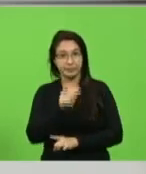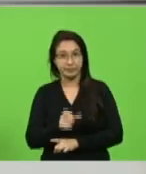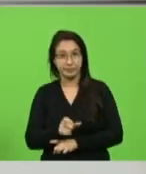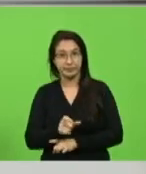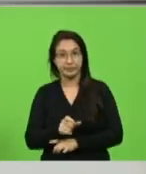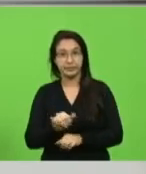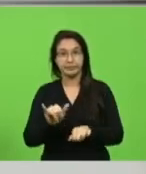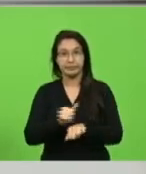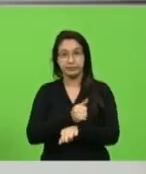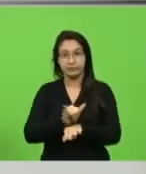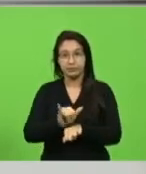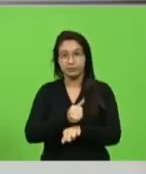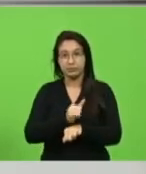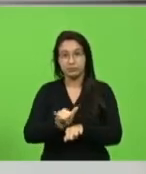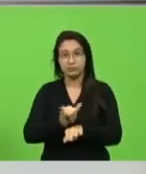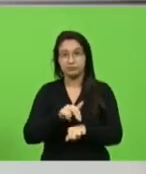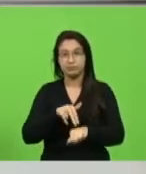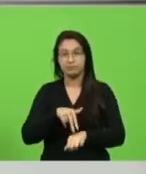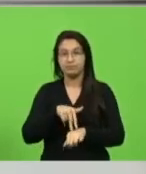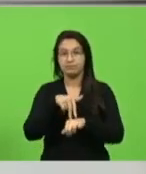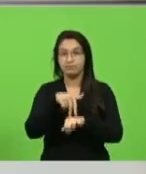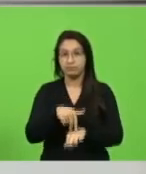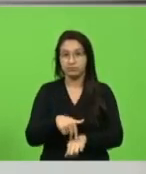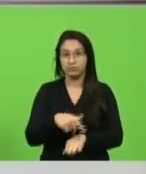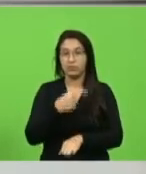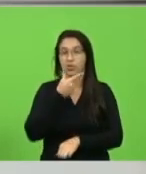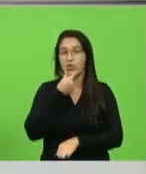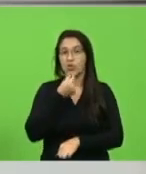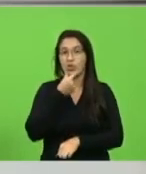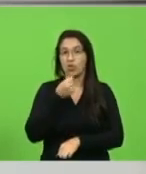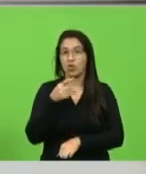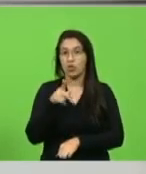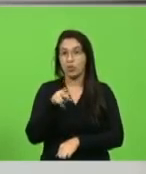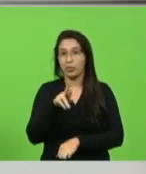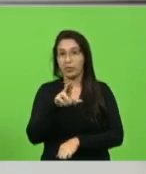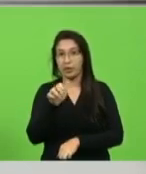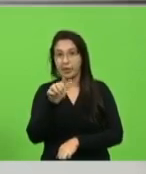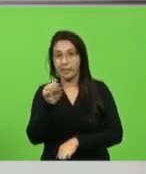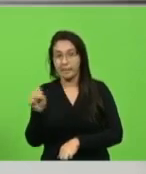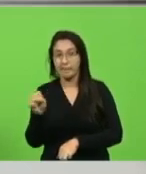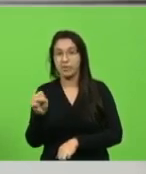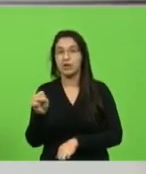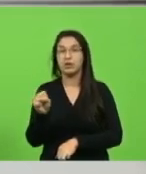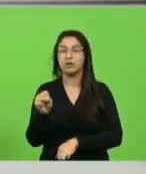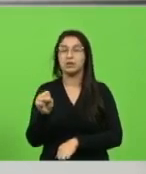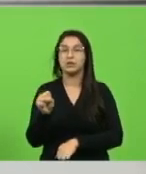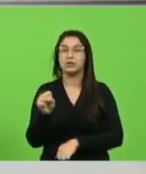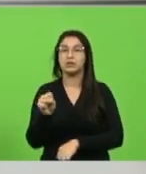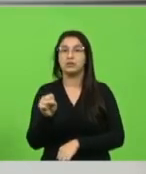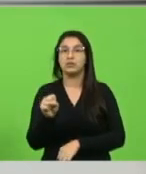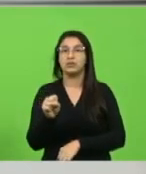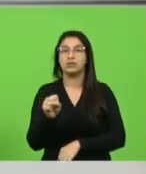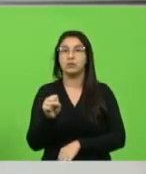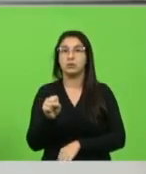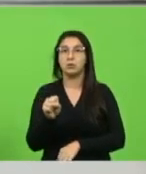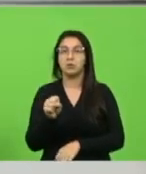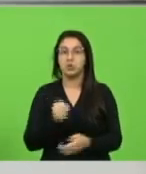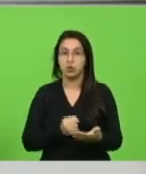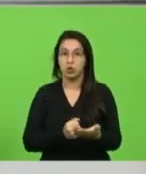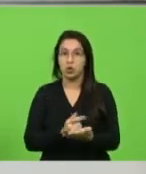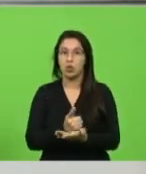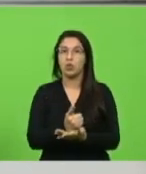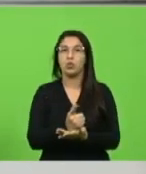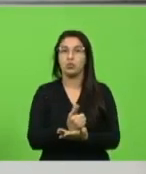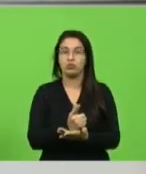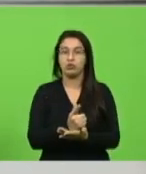estrategicamente posicionado na condição de homem de trás, franqueou a realização de compra